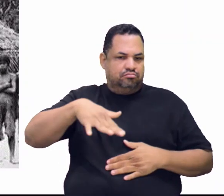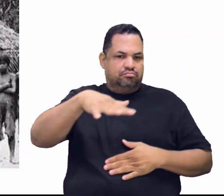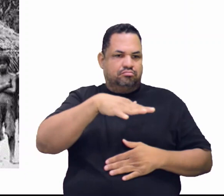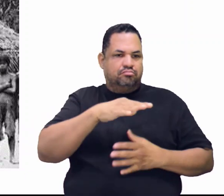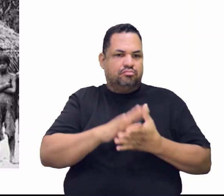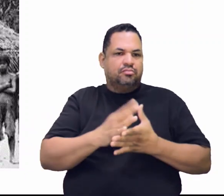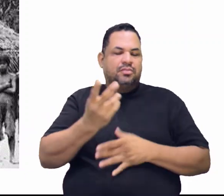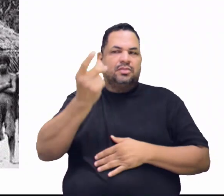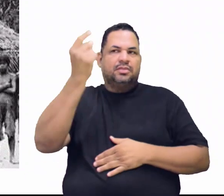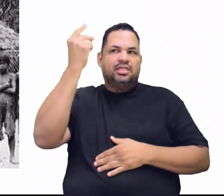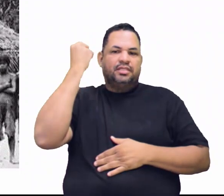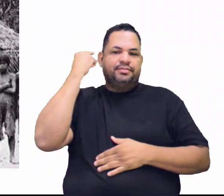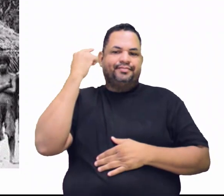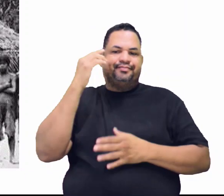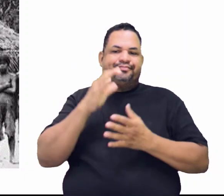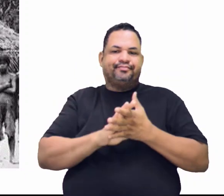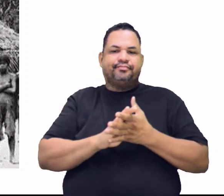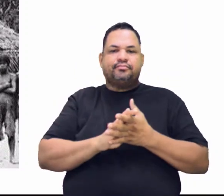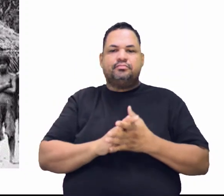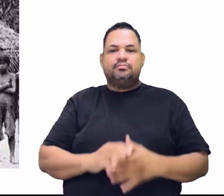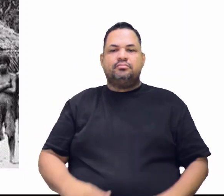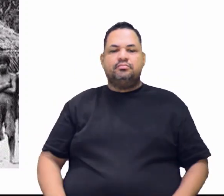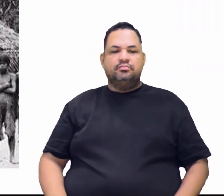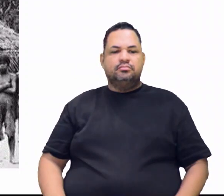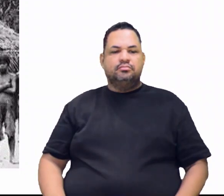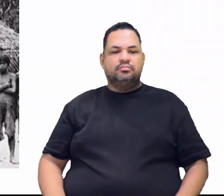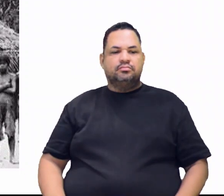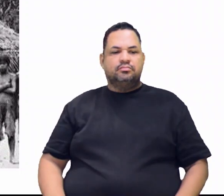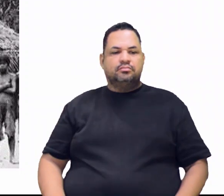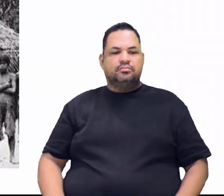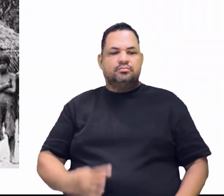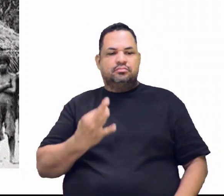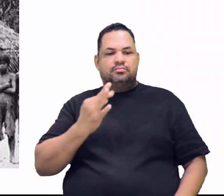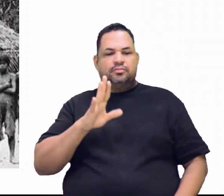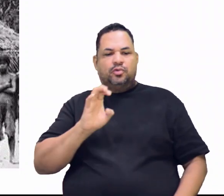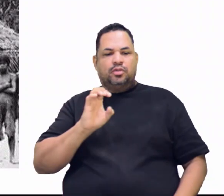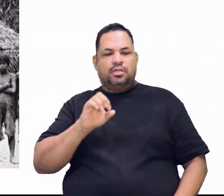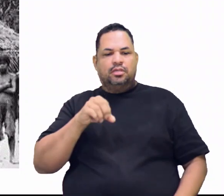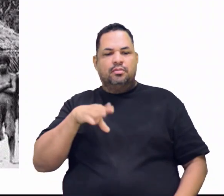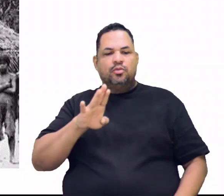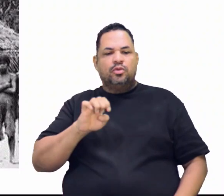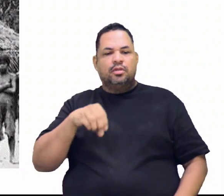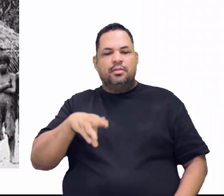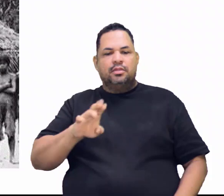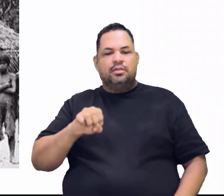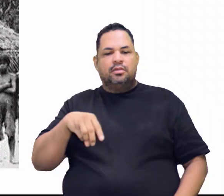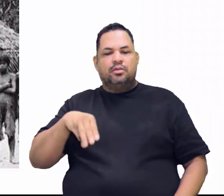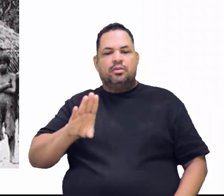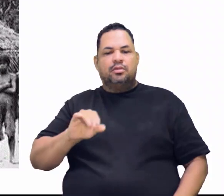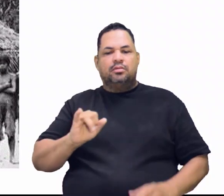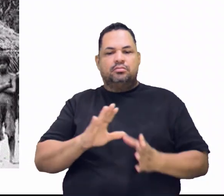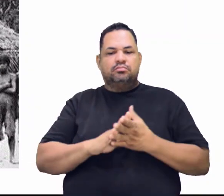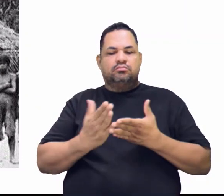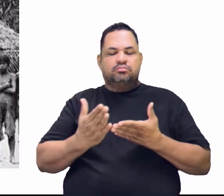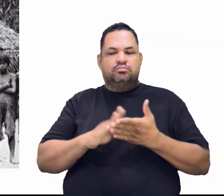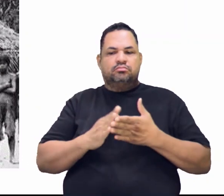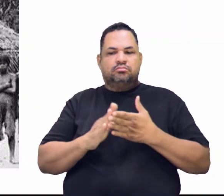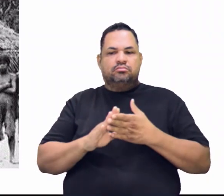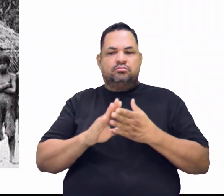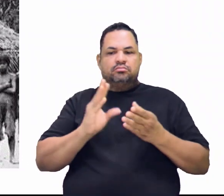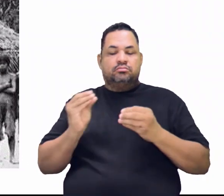antigos moradores do Madeira foram os Torá, o Mura e o Matanauí.